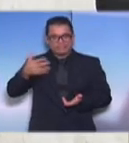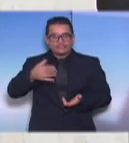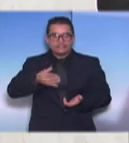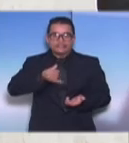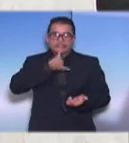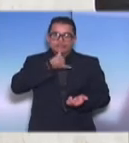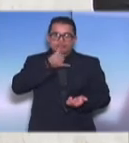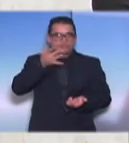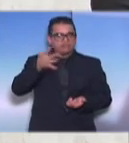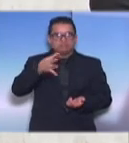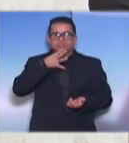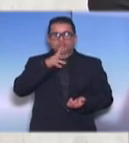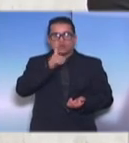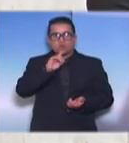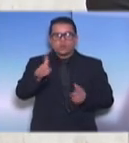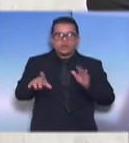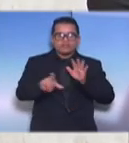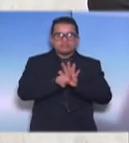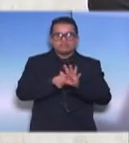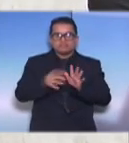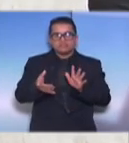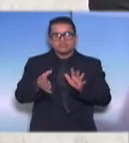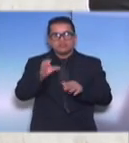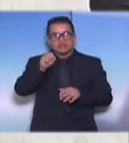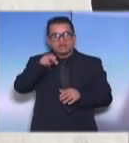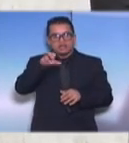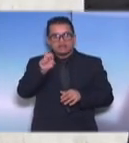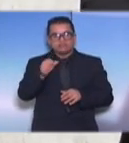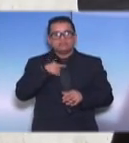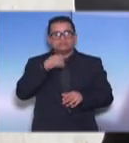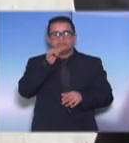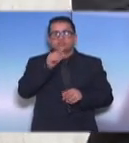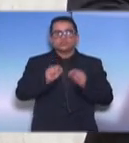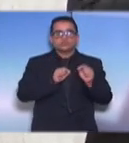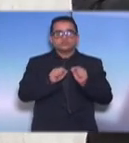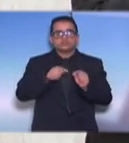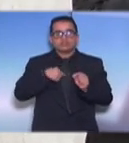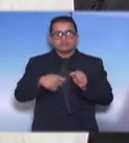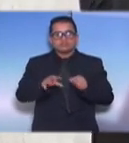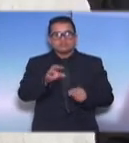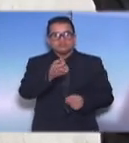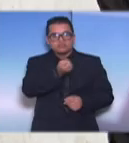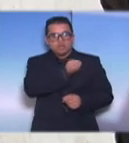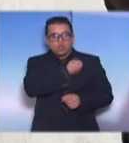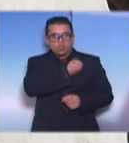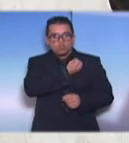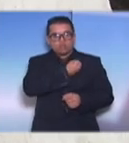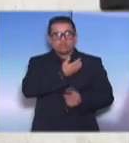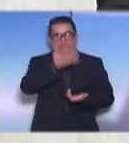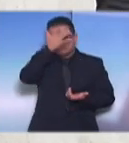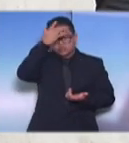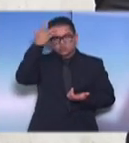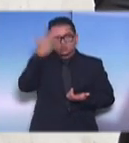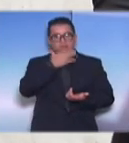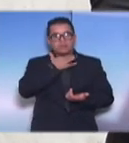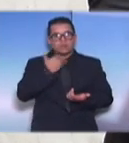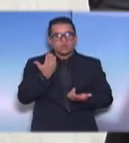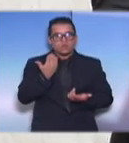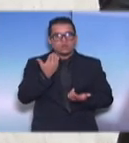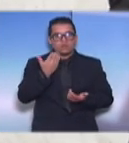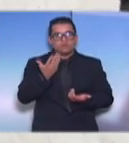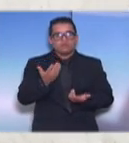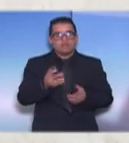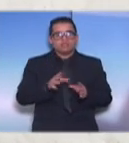seu desconhecimento da causa, diz o seguinte, que esse número de mortes nas polícias